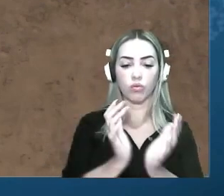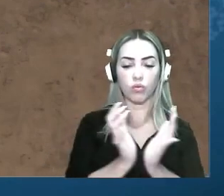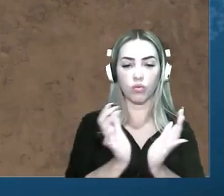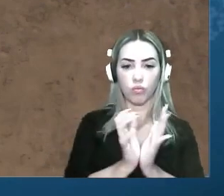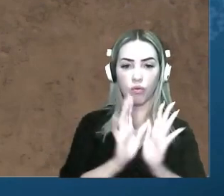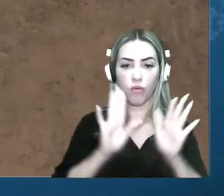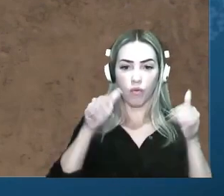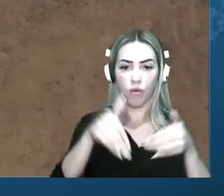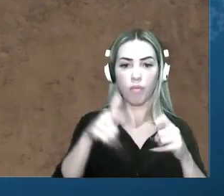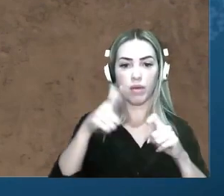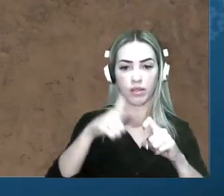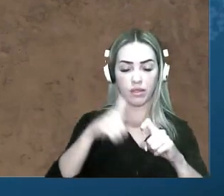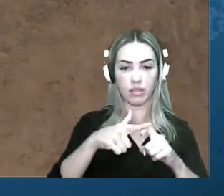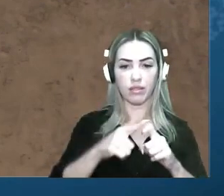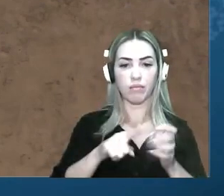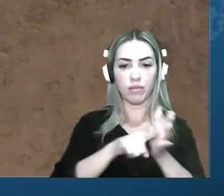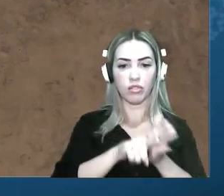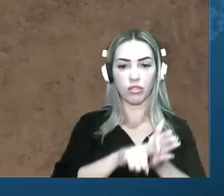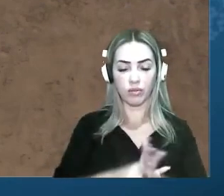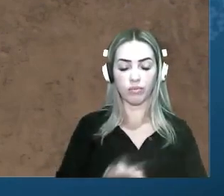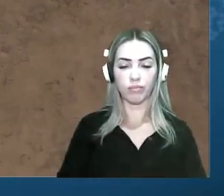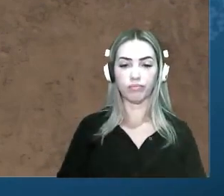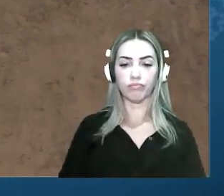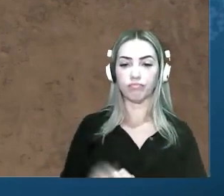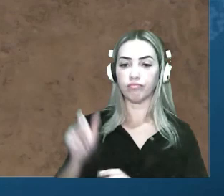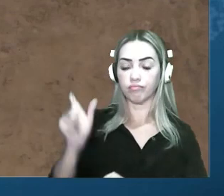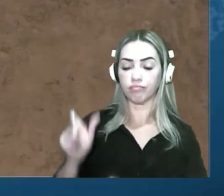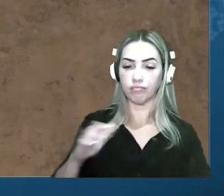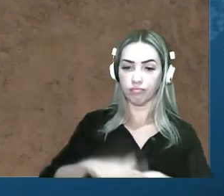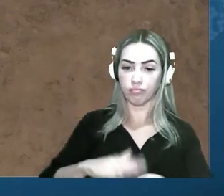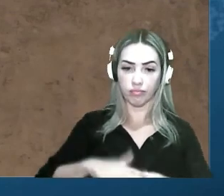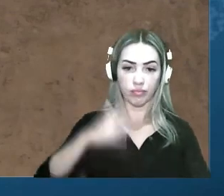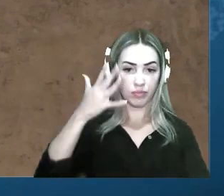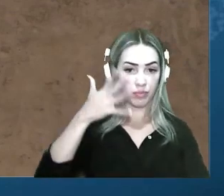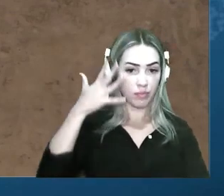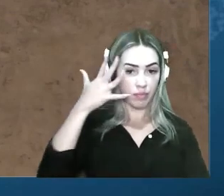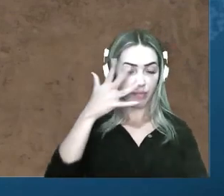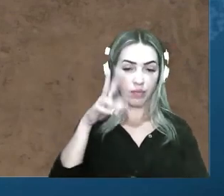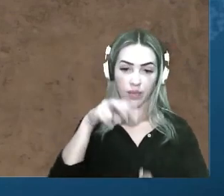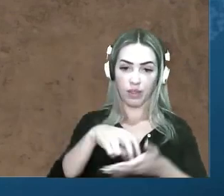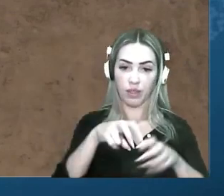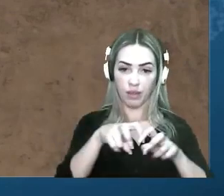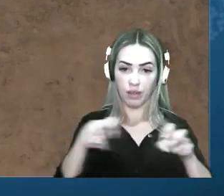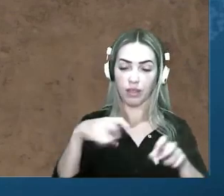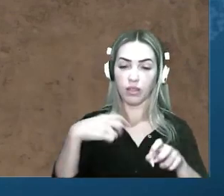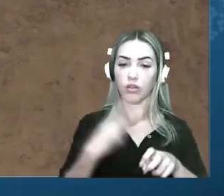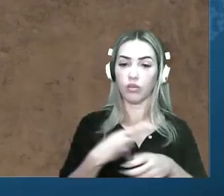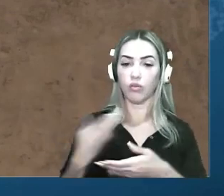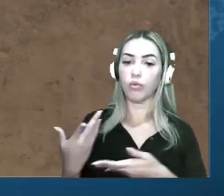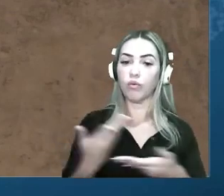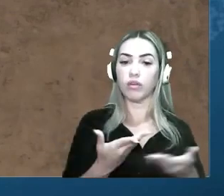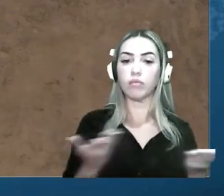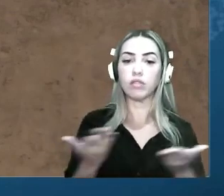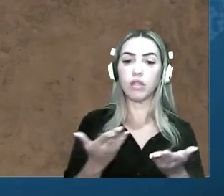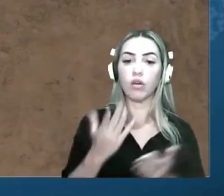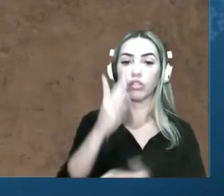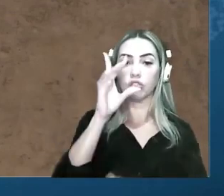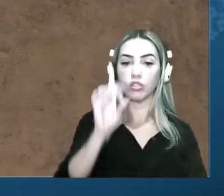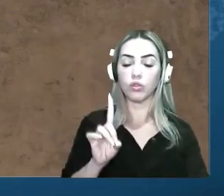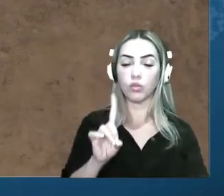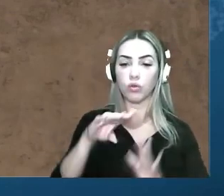Medicines. E como palestrantes deste painel, convidamos ao palco o diretor do Programa Nacional